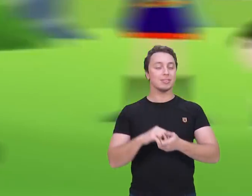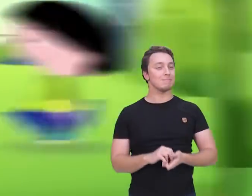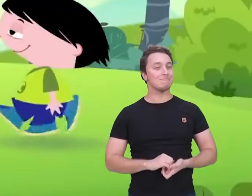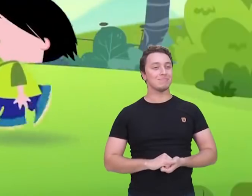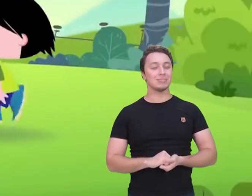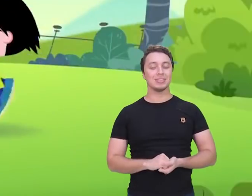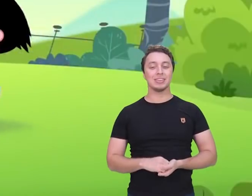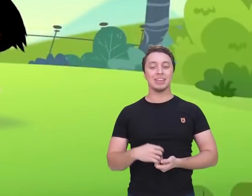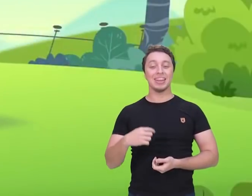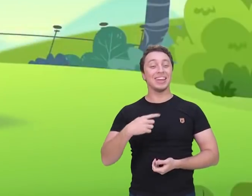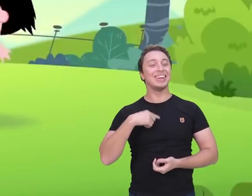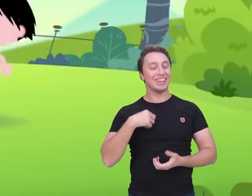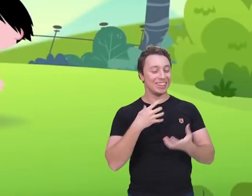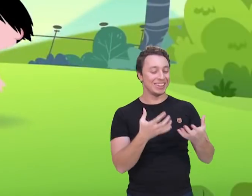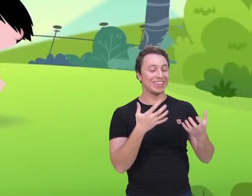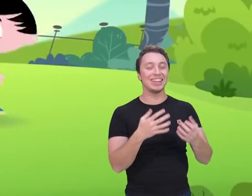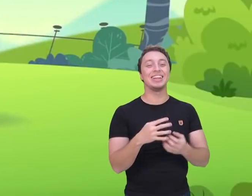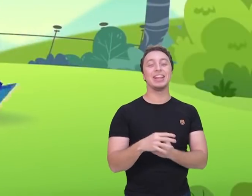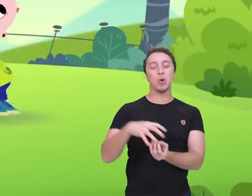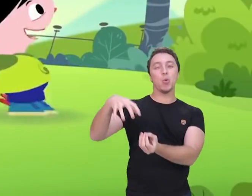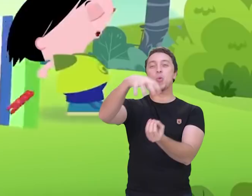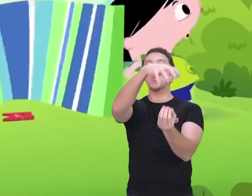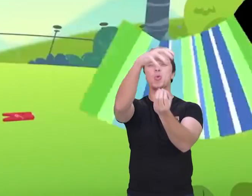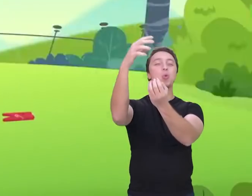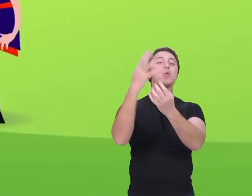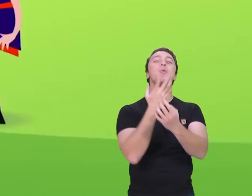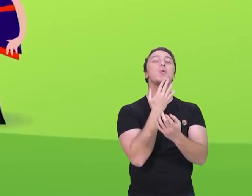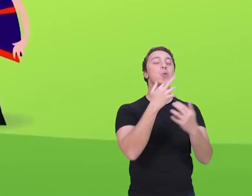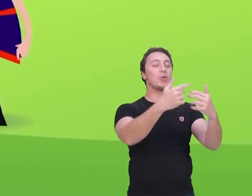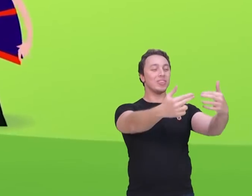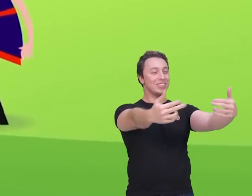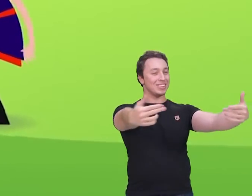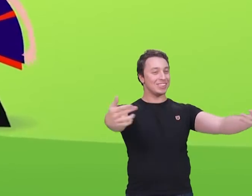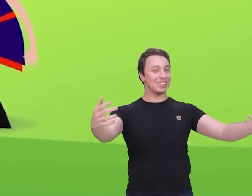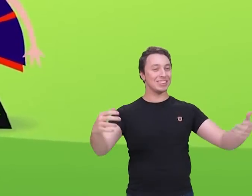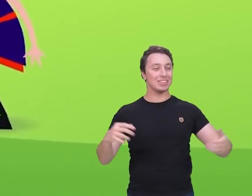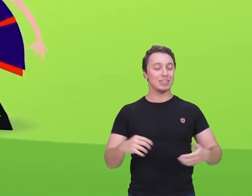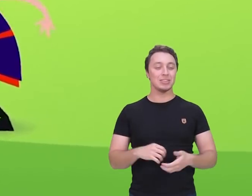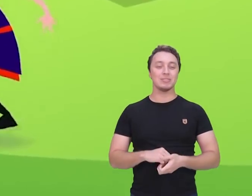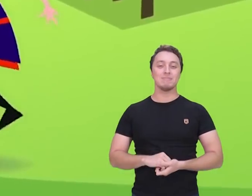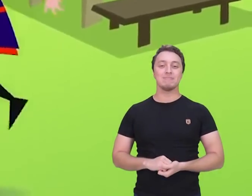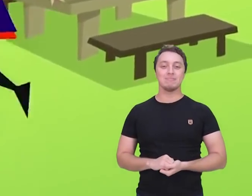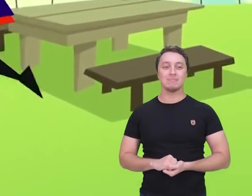é legal? Eu quero ser um balão bem colorido.